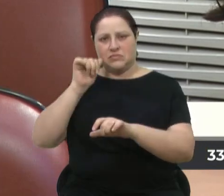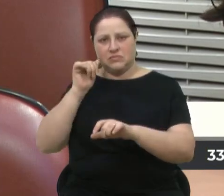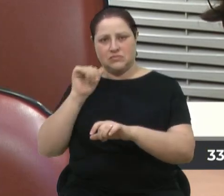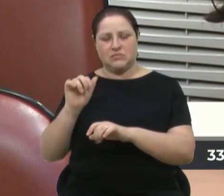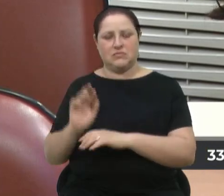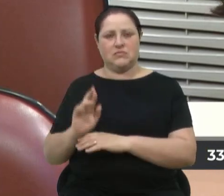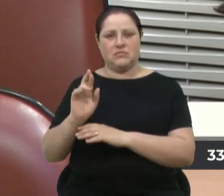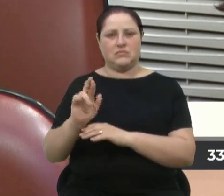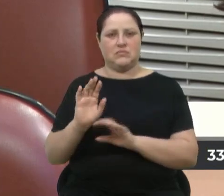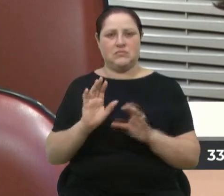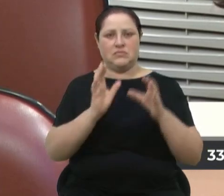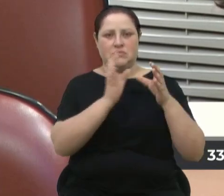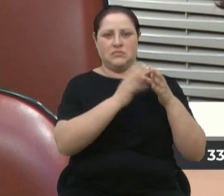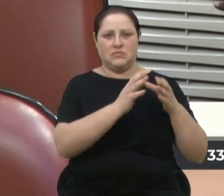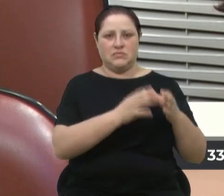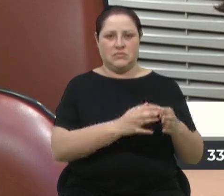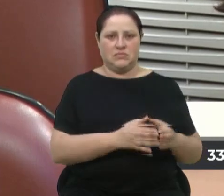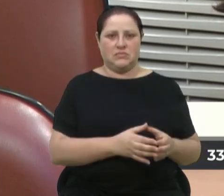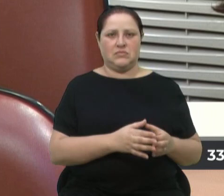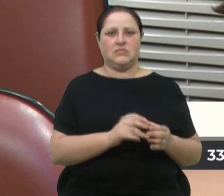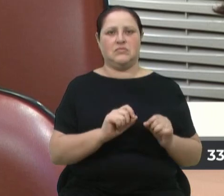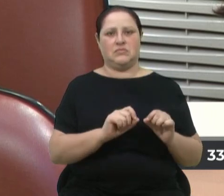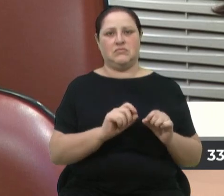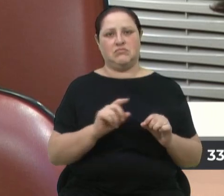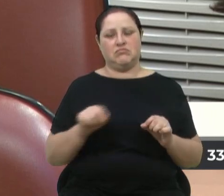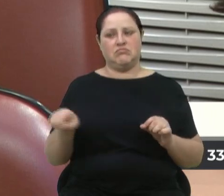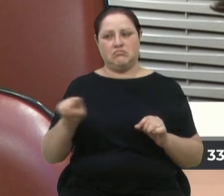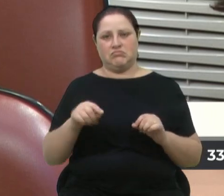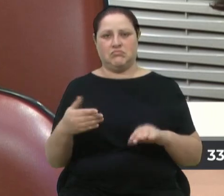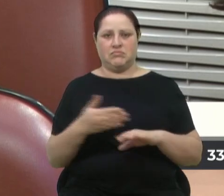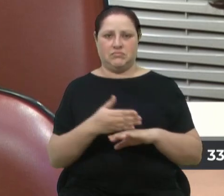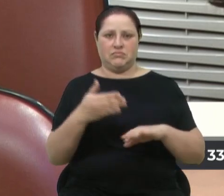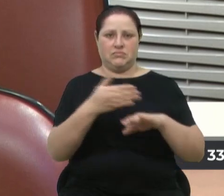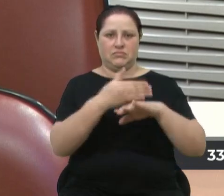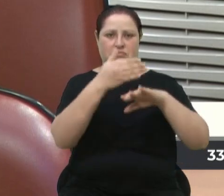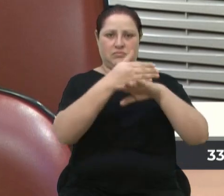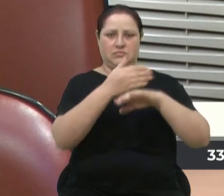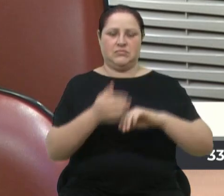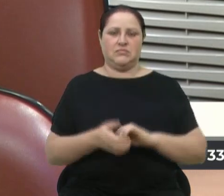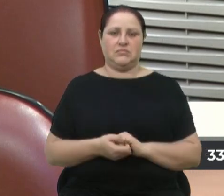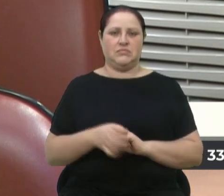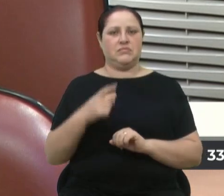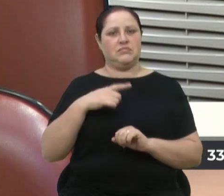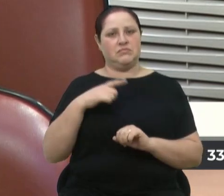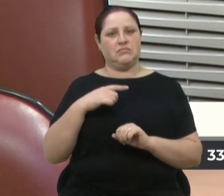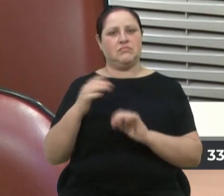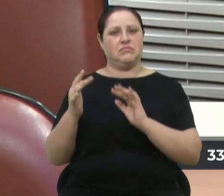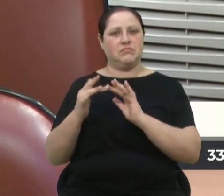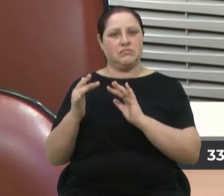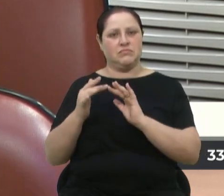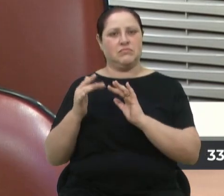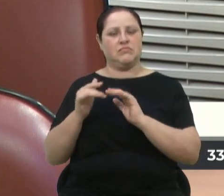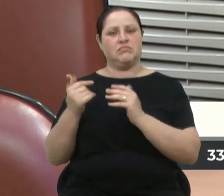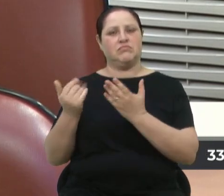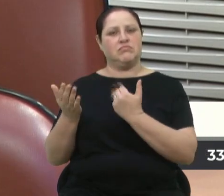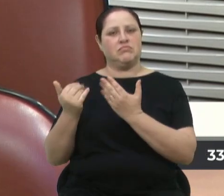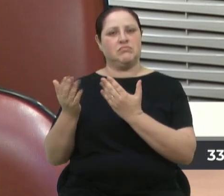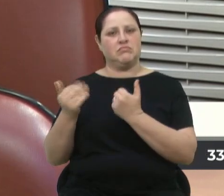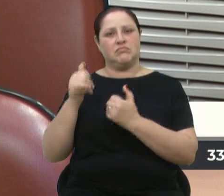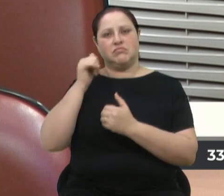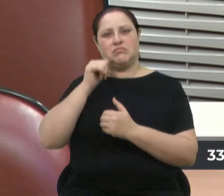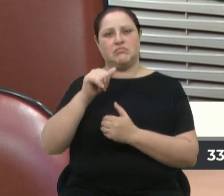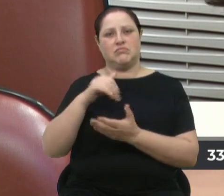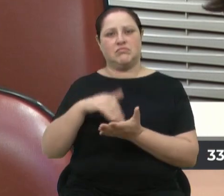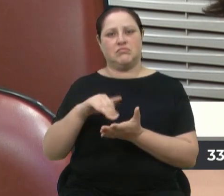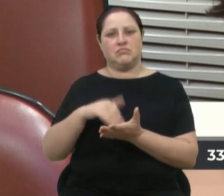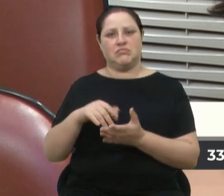os grupos, né, dos quais elas participam. A gente vai ter essa abertura com a secretária Priscila. Nós tivemos a oportunidade